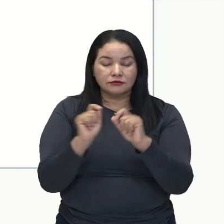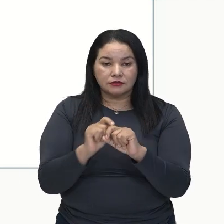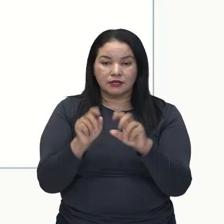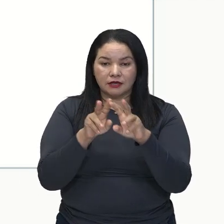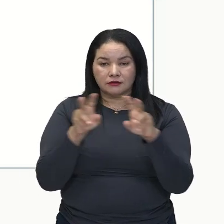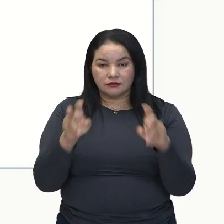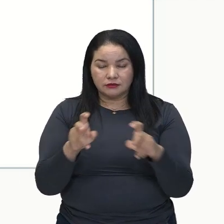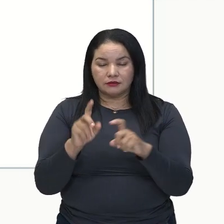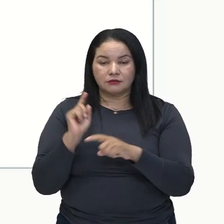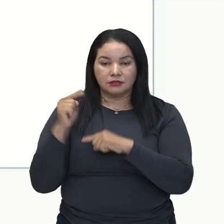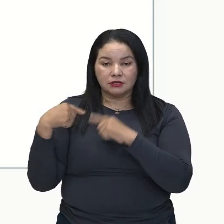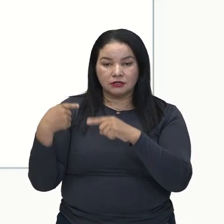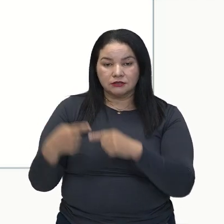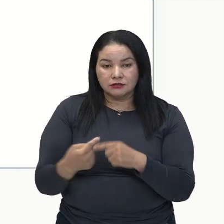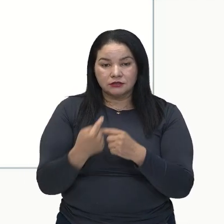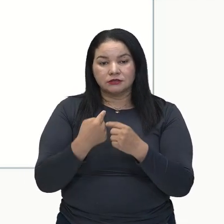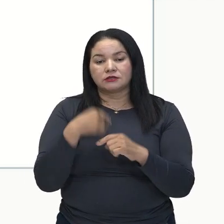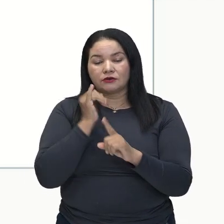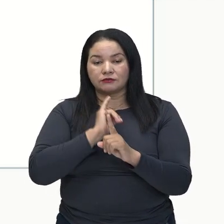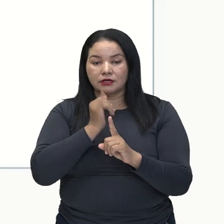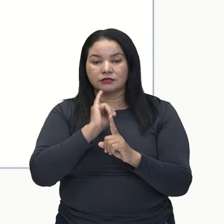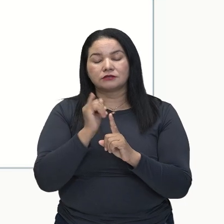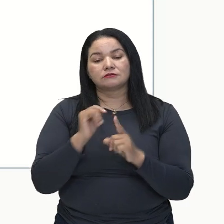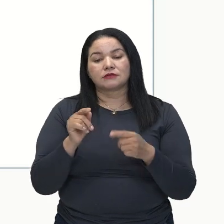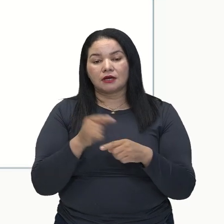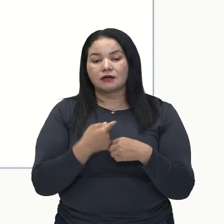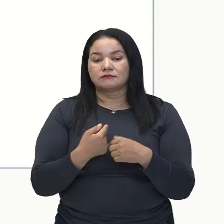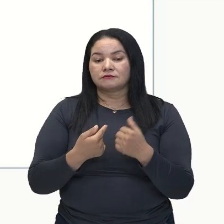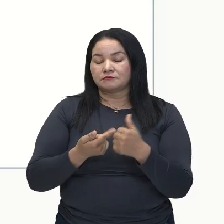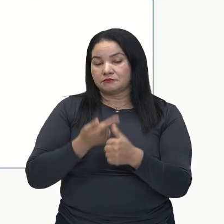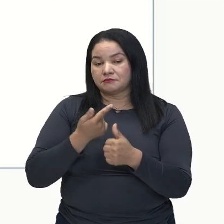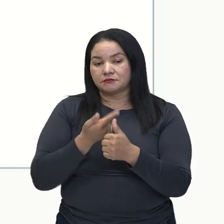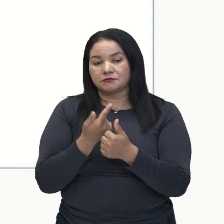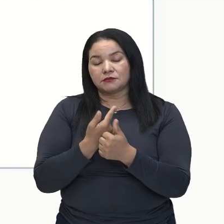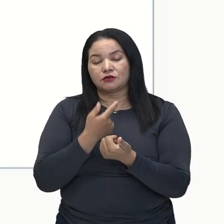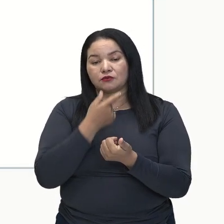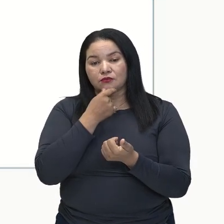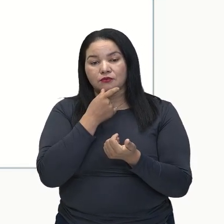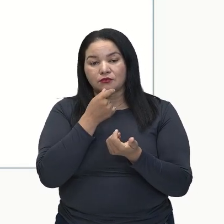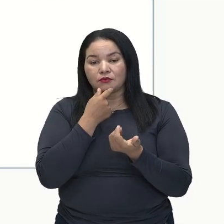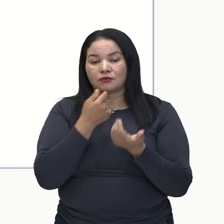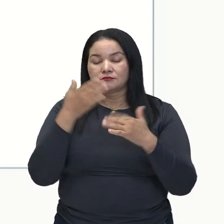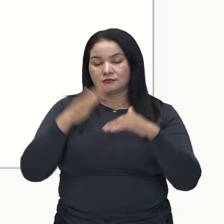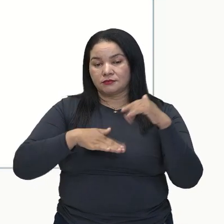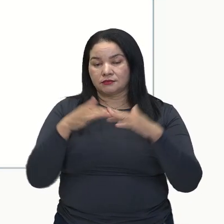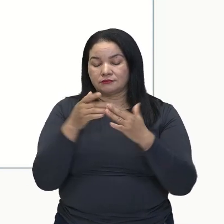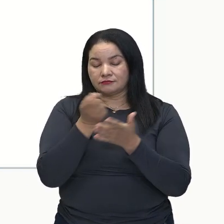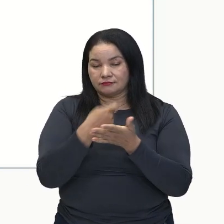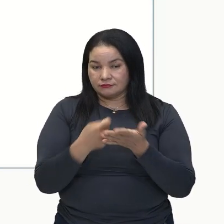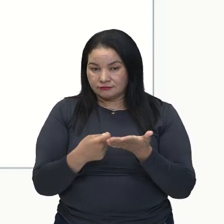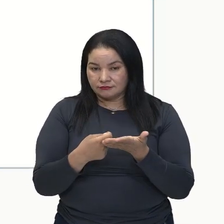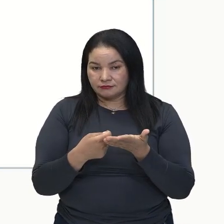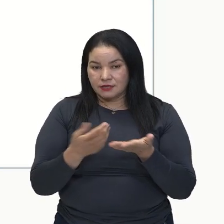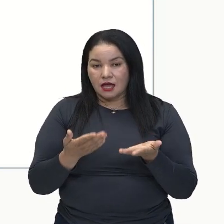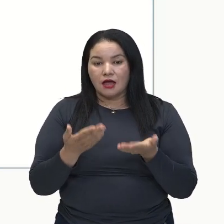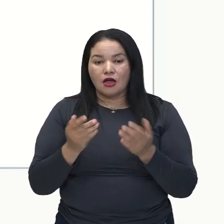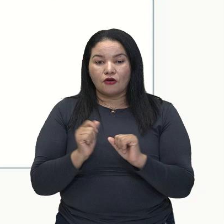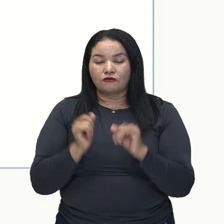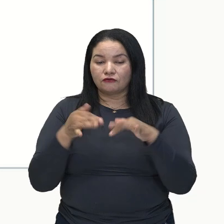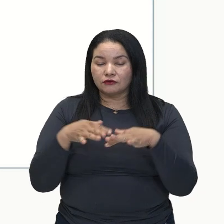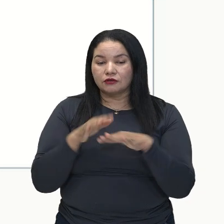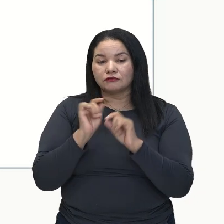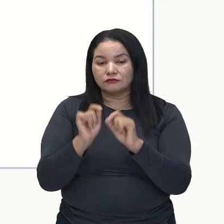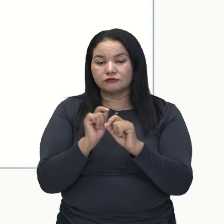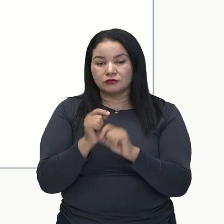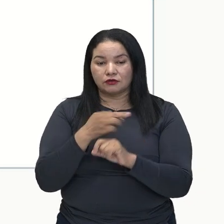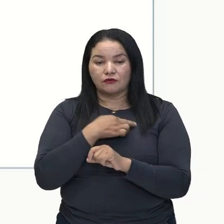mostrando que existe essa tradição desde a publicação do primeiro romance do autor Milton Ratum, né? O último romance do ciclo que se passa